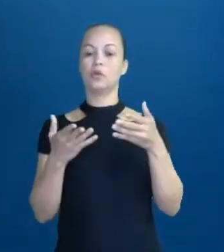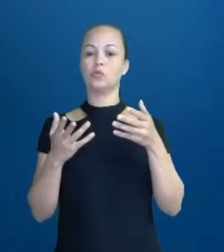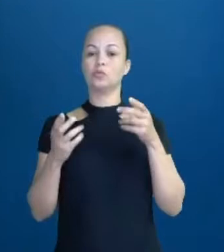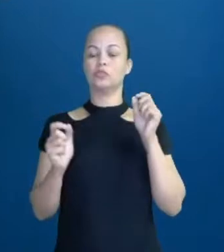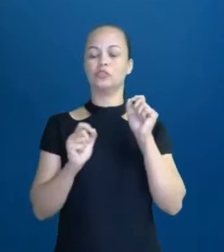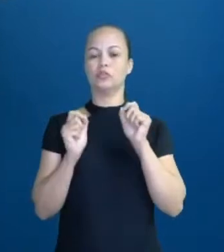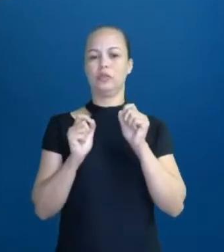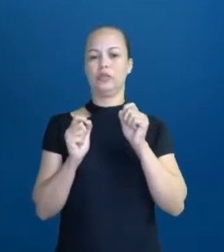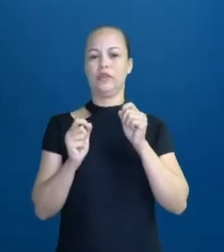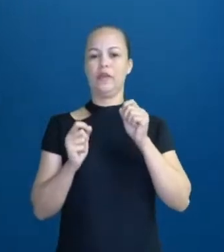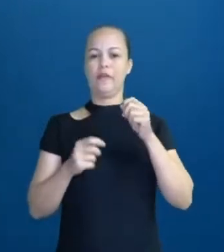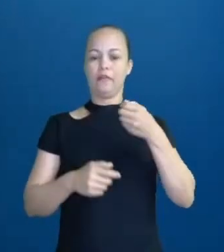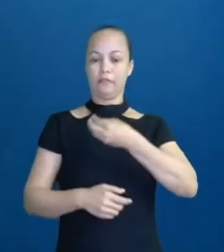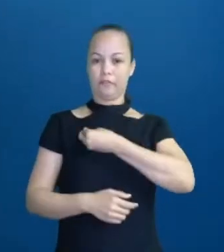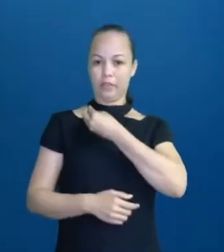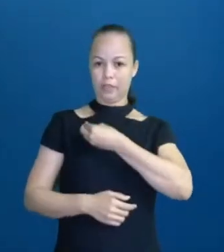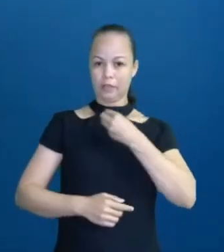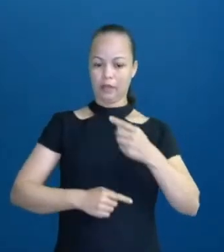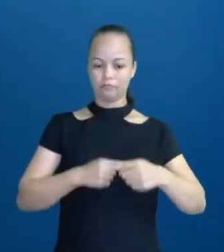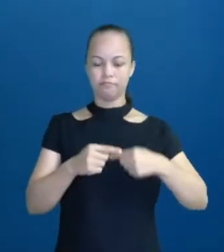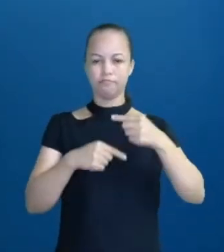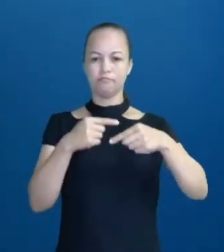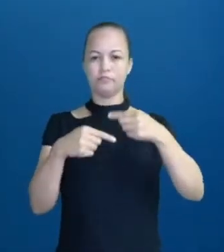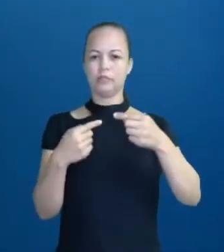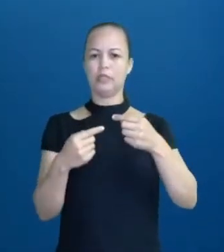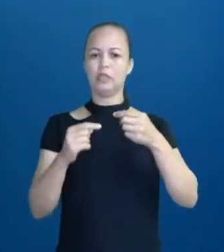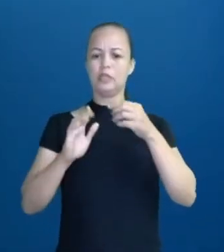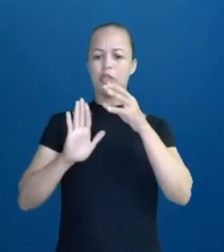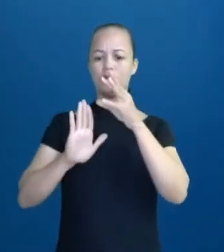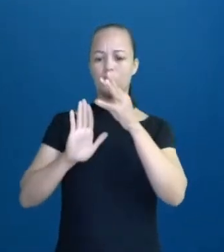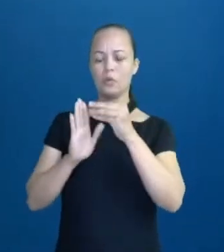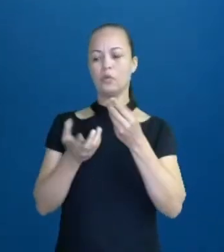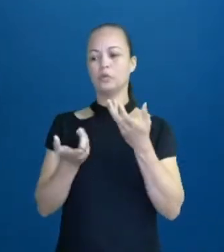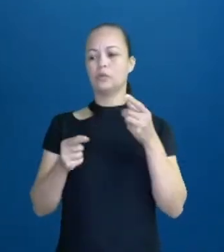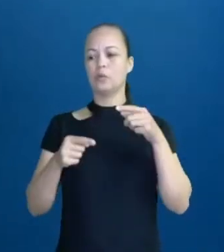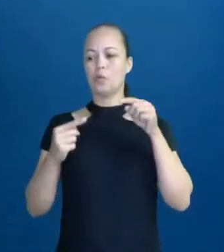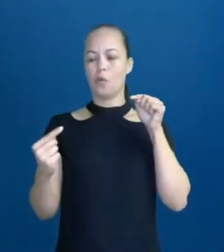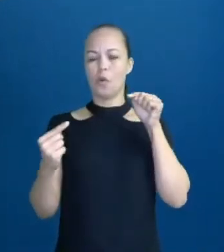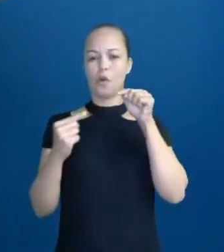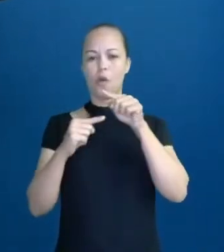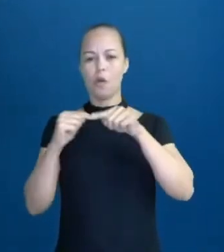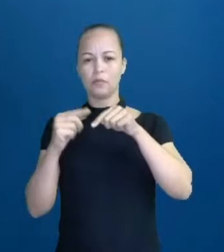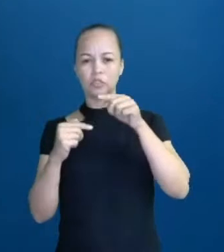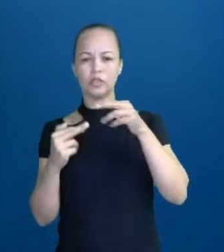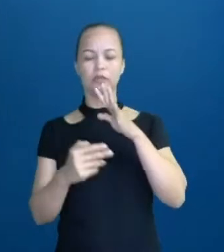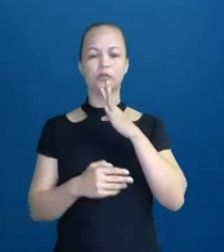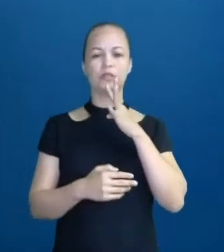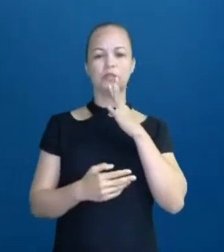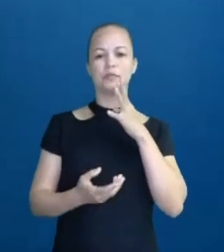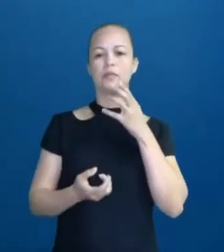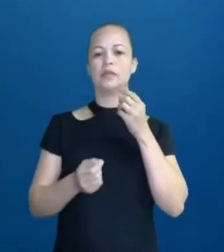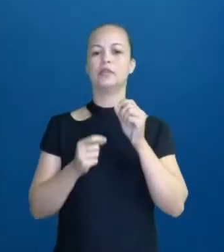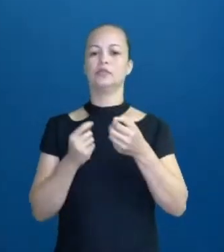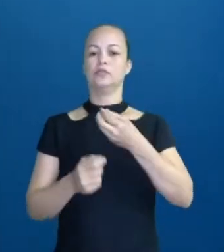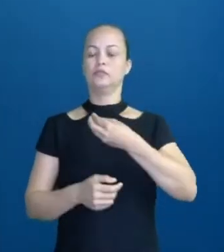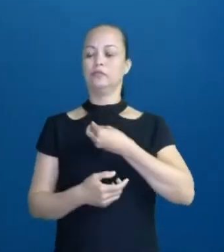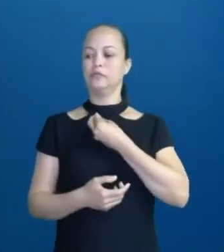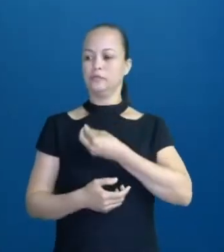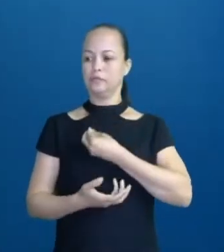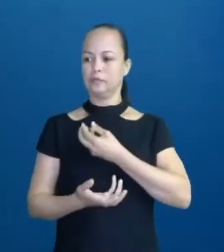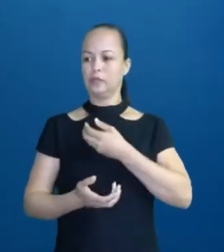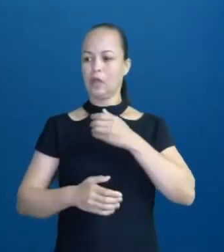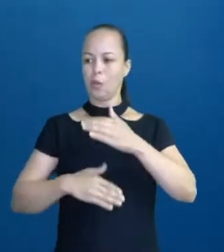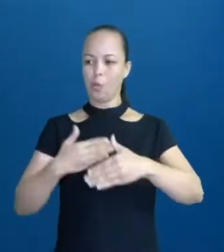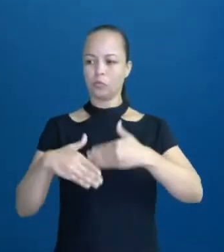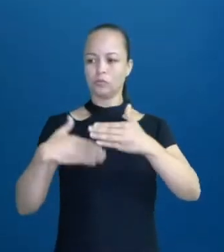e os objetos de conhecimento, o conteúdo que nós iremos estudar nessa nossa 7ª aula será a respeito das